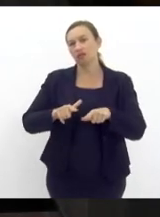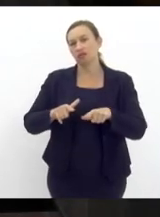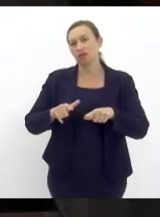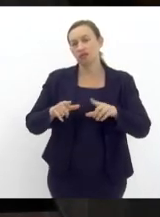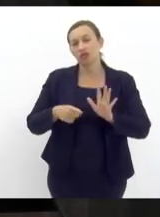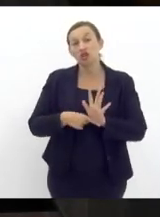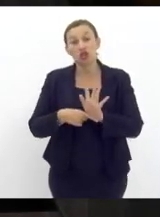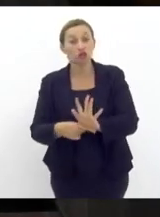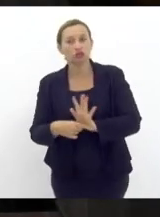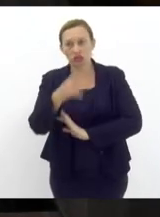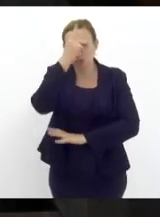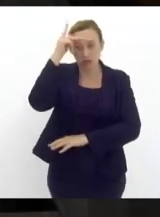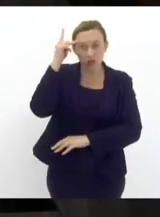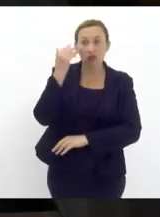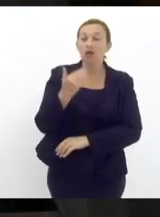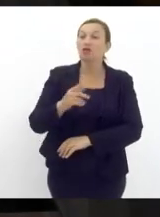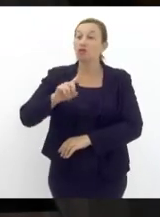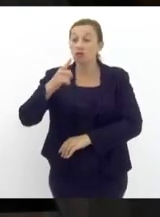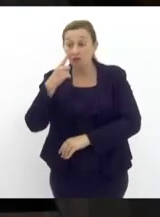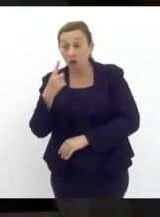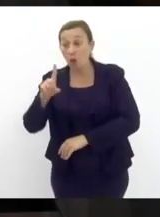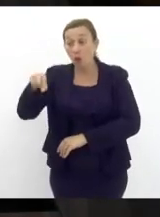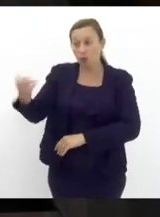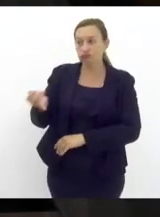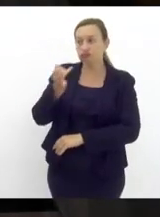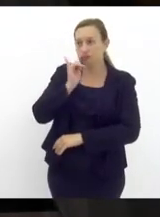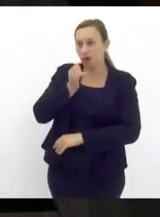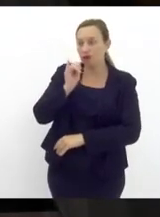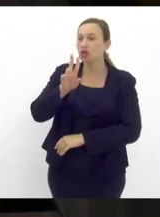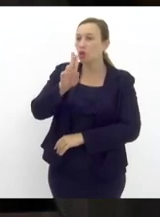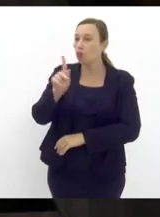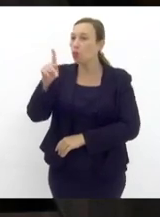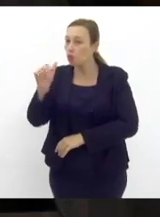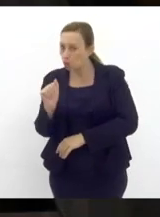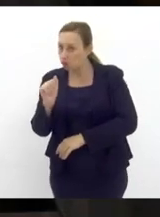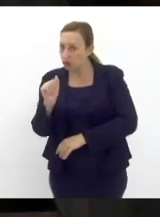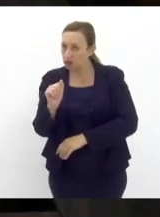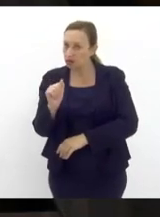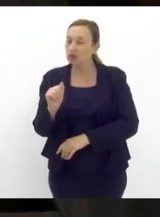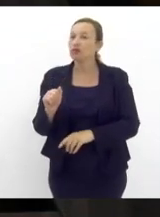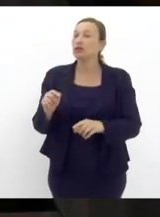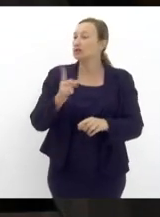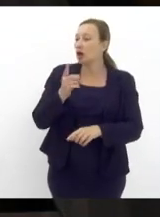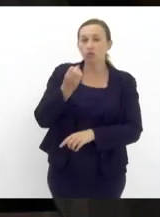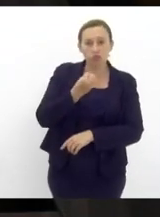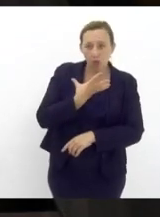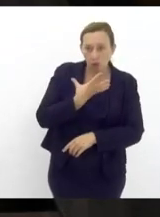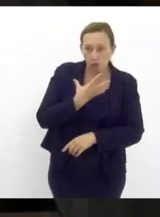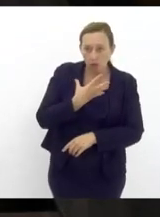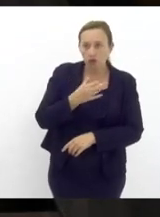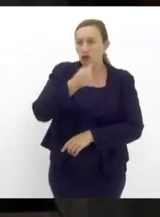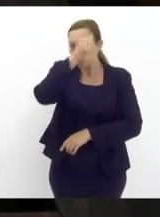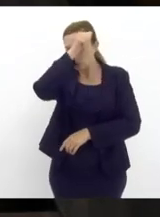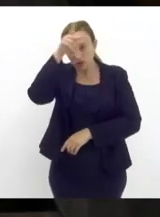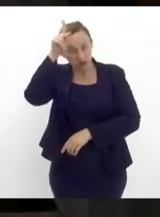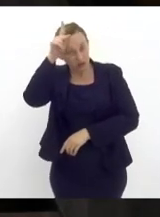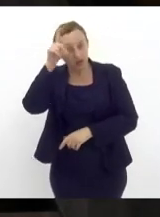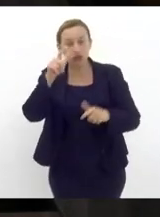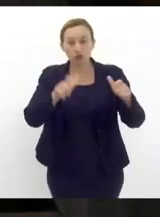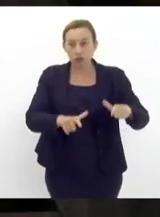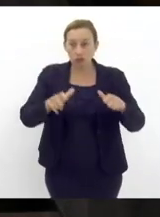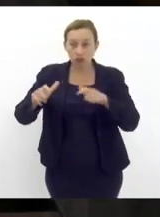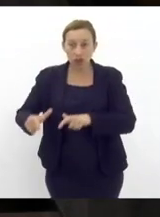pessoas e eu vou pegar outros relatos da UPA o atendimento da UPA não está bom os prefeitos da região tem